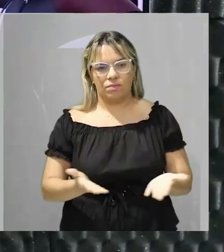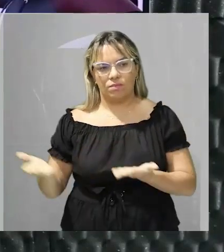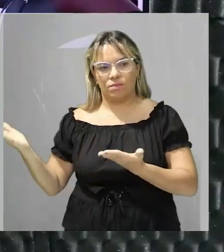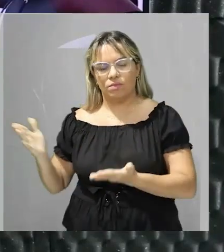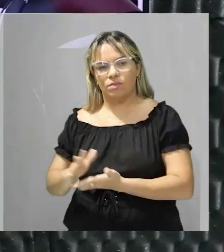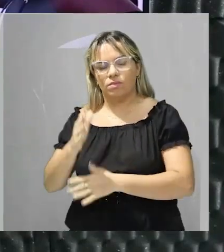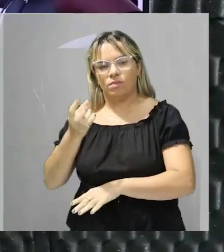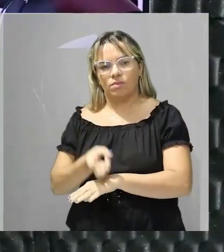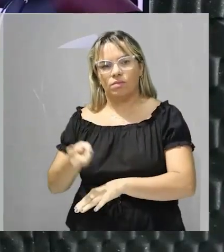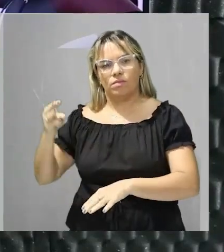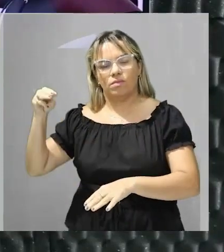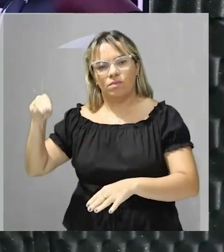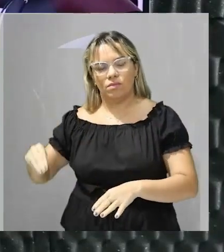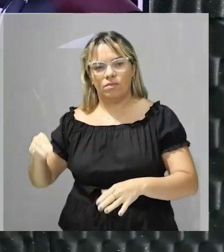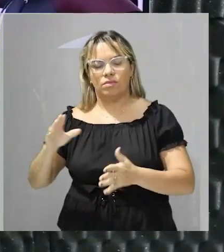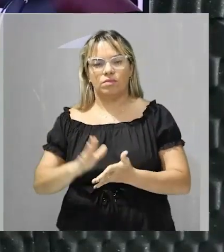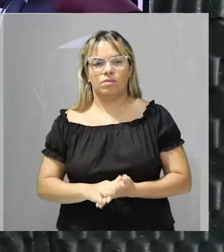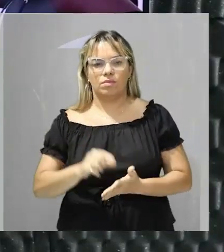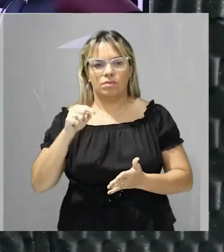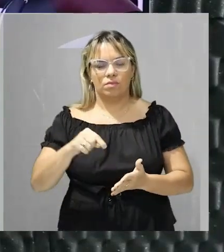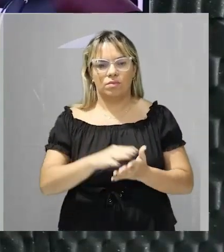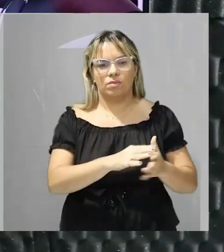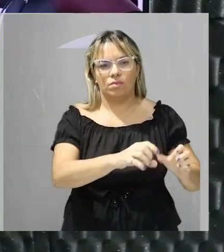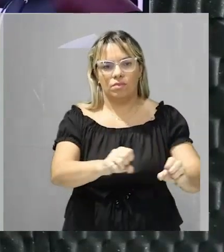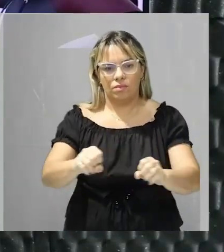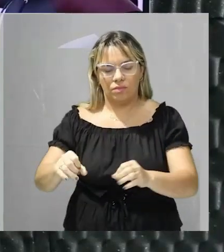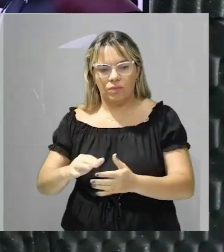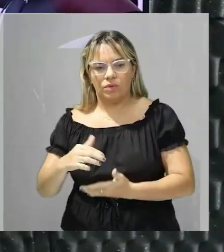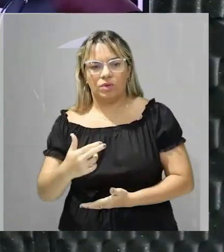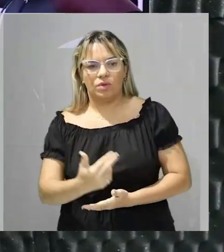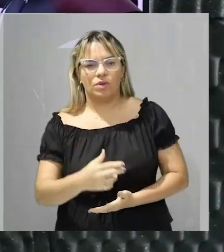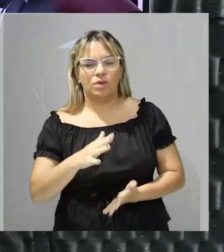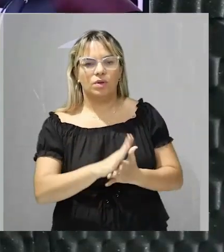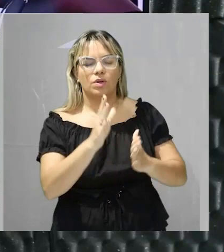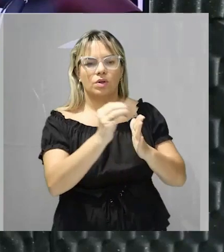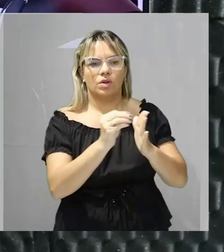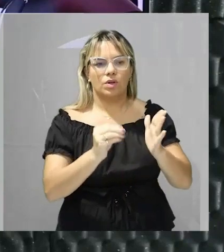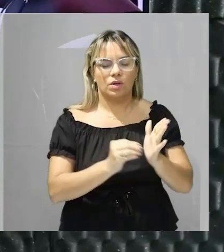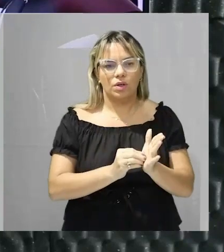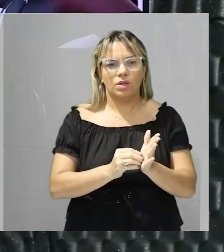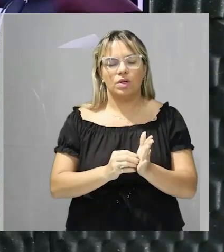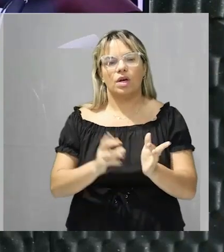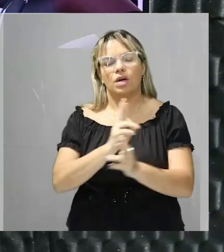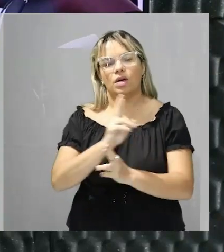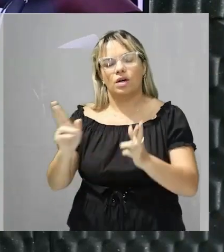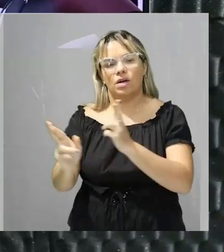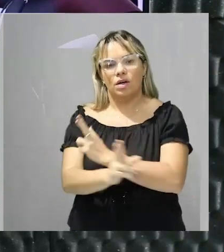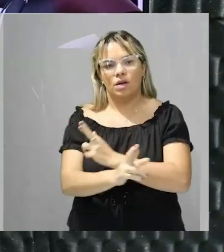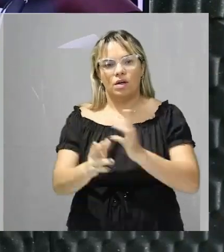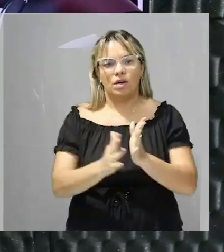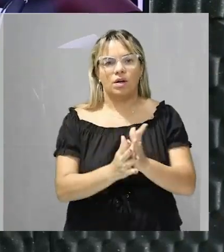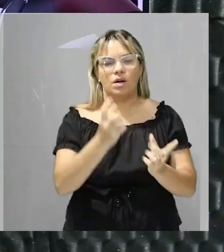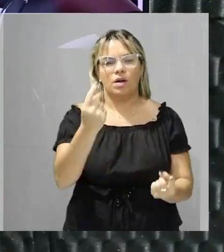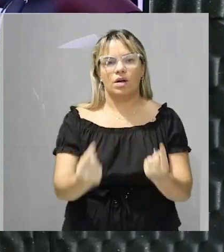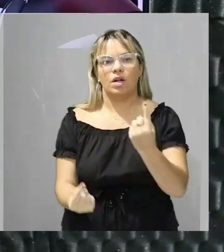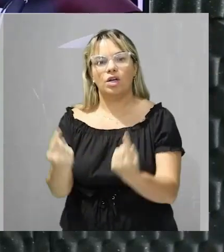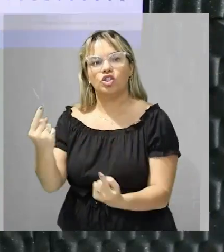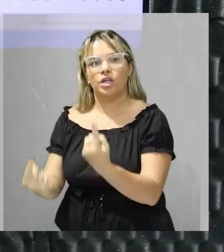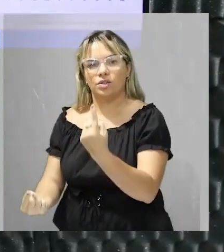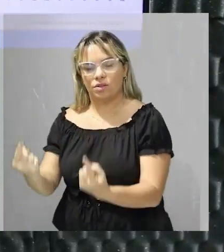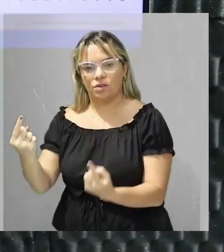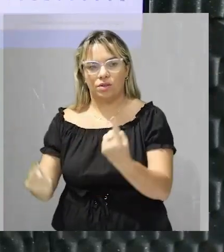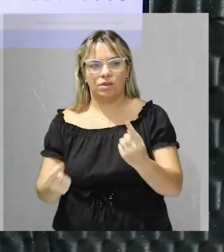matemática nós estamos aqui trazendo na aula de hoje assuntos envolvendo estatística tá e já trago para vocês